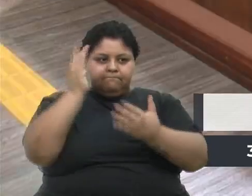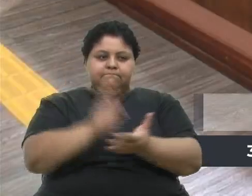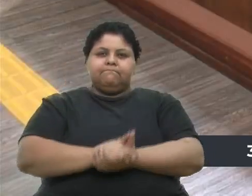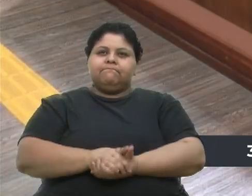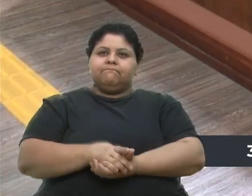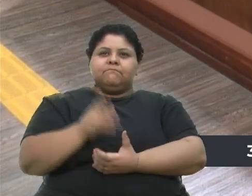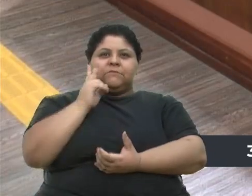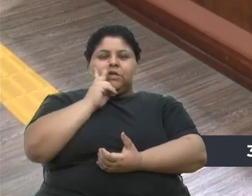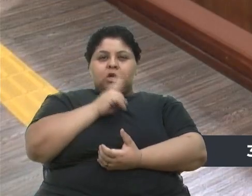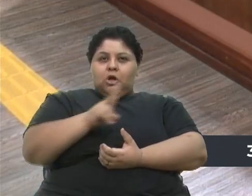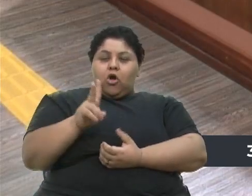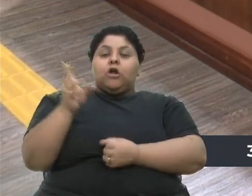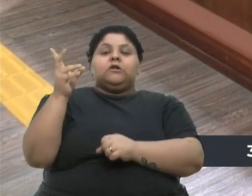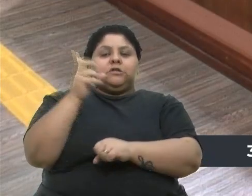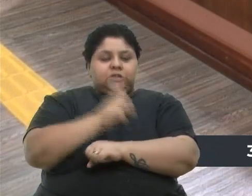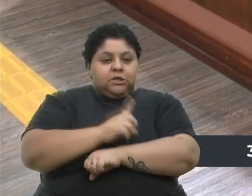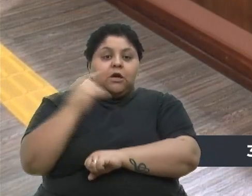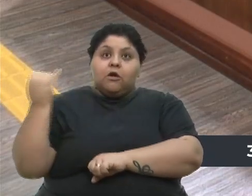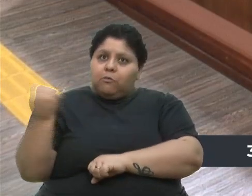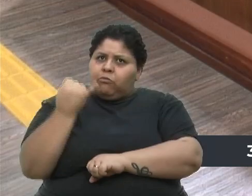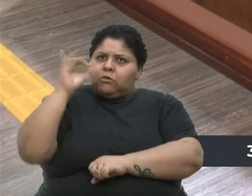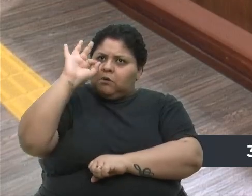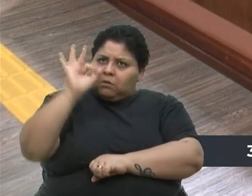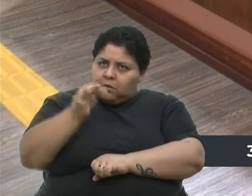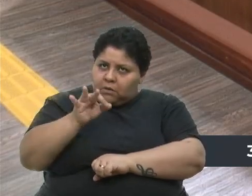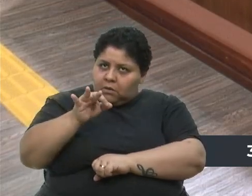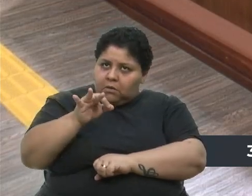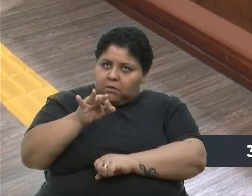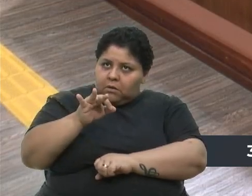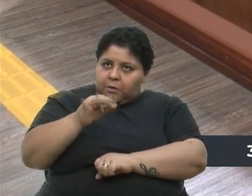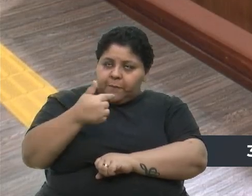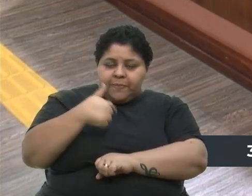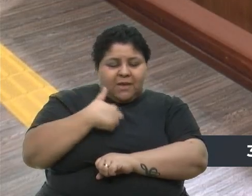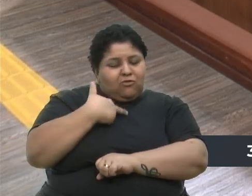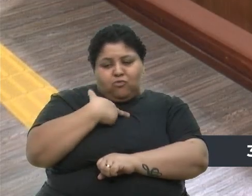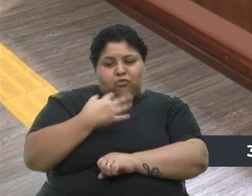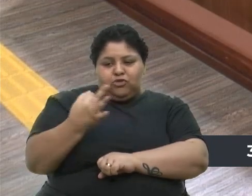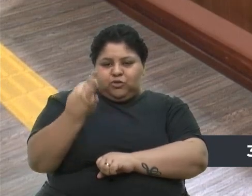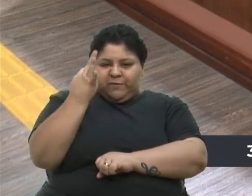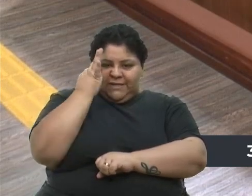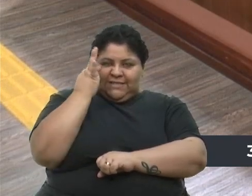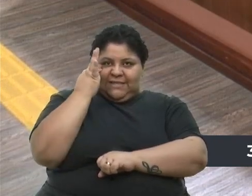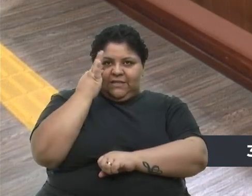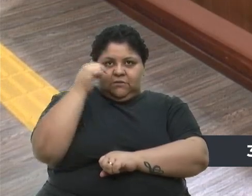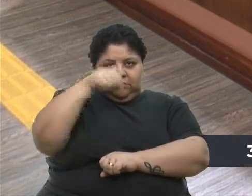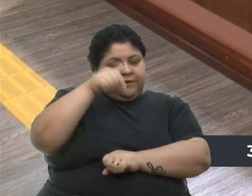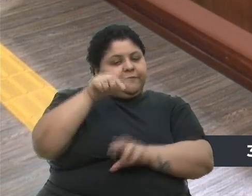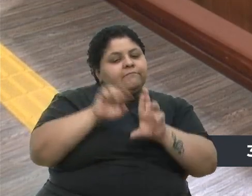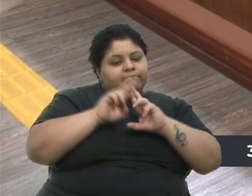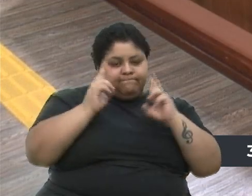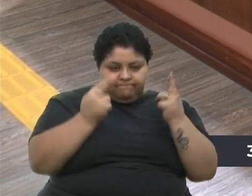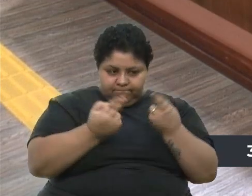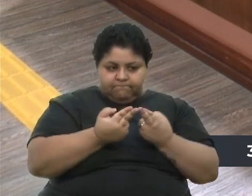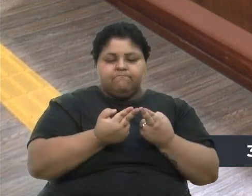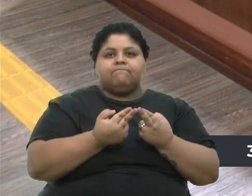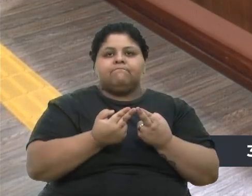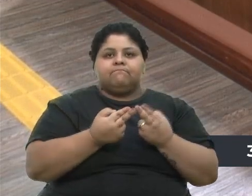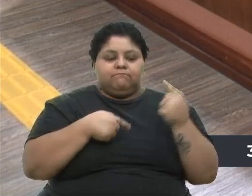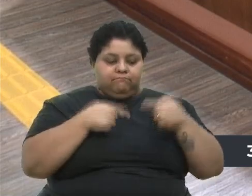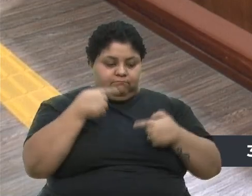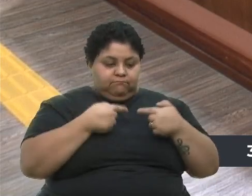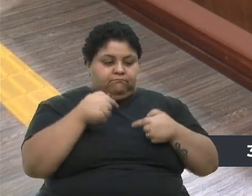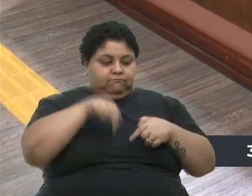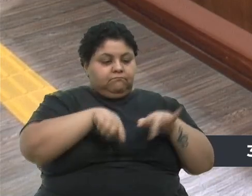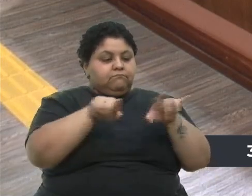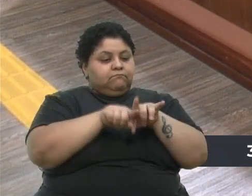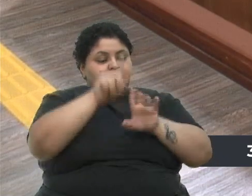de histórico, com certeza, eu não pude estar presente, que a gente estava na sessão, um momento, né, que a gente está debatendo aqui também os